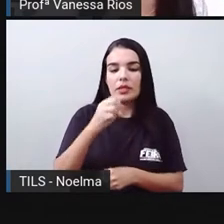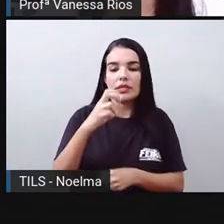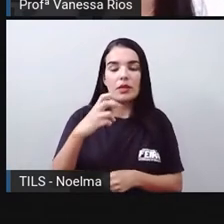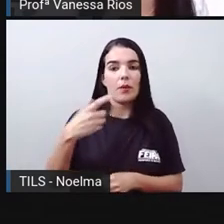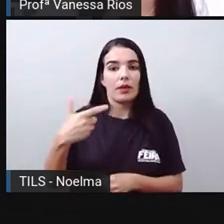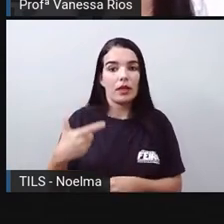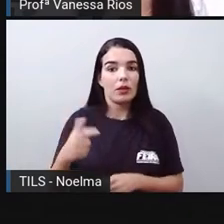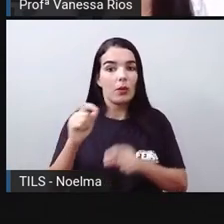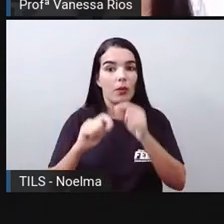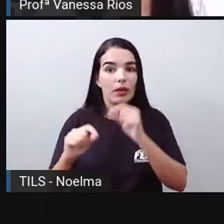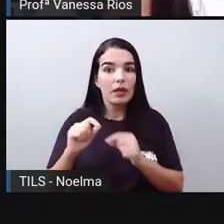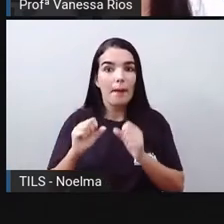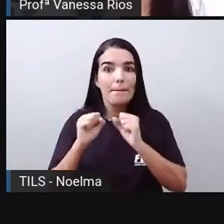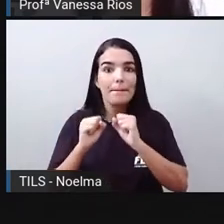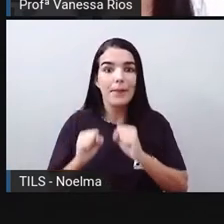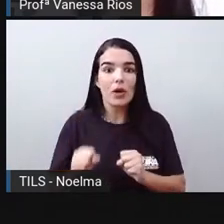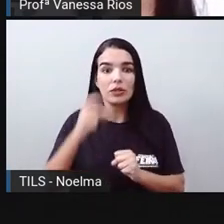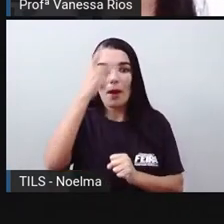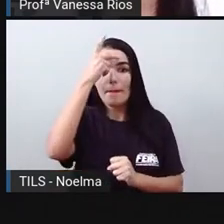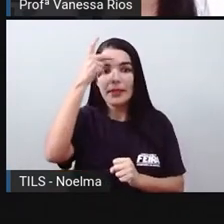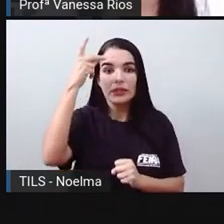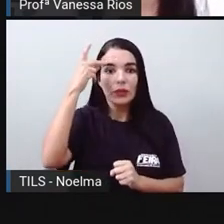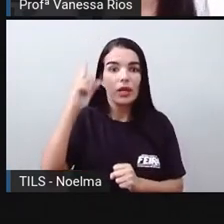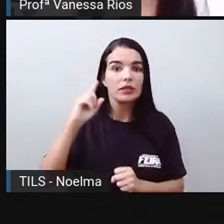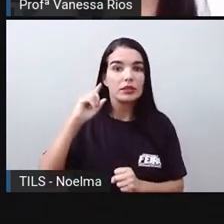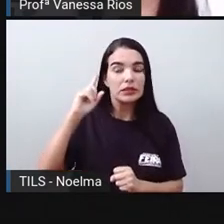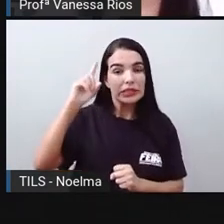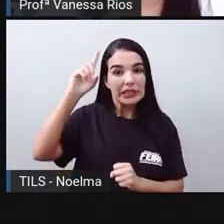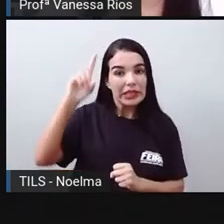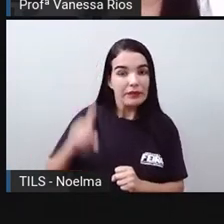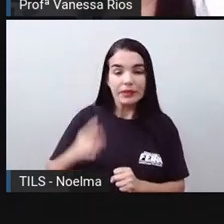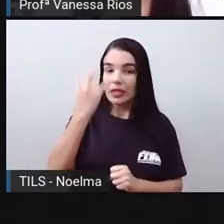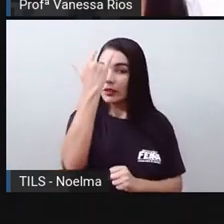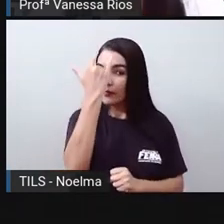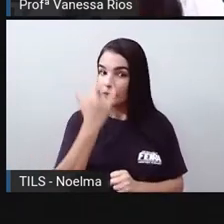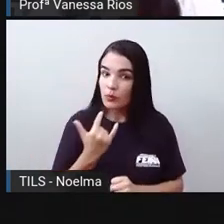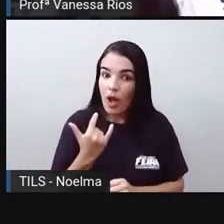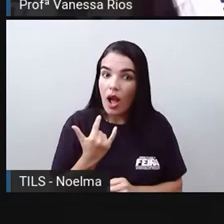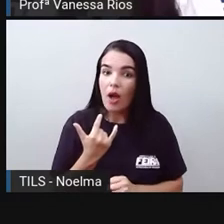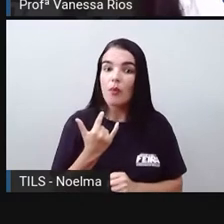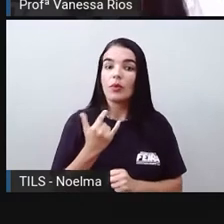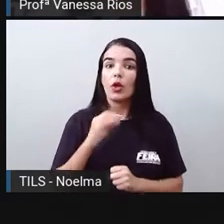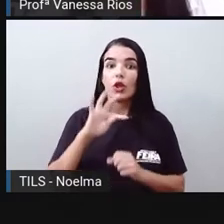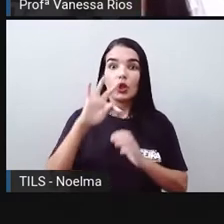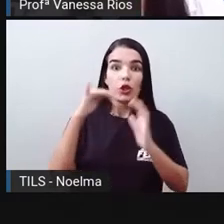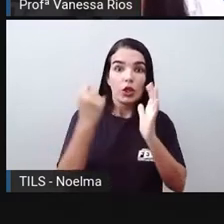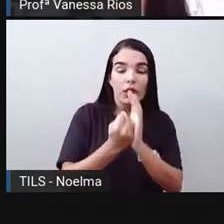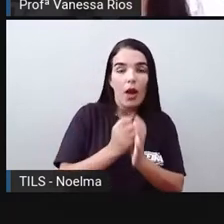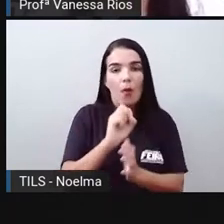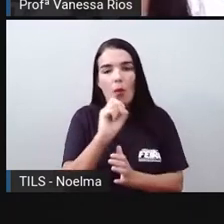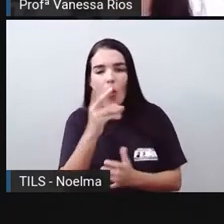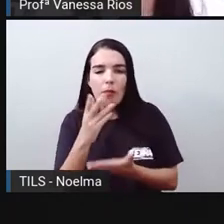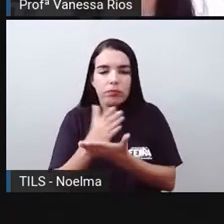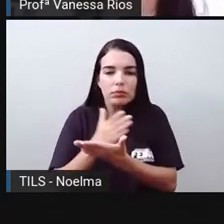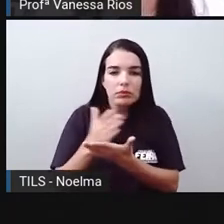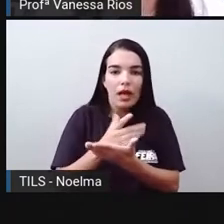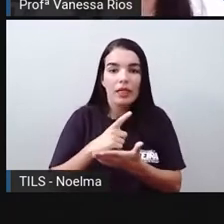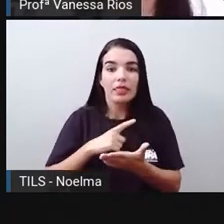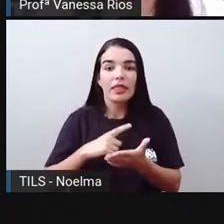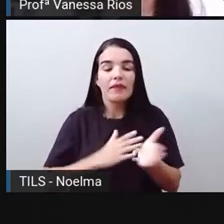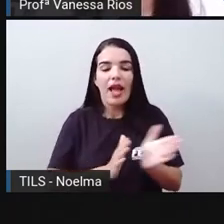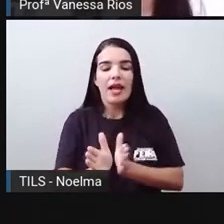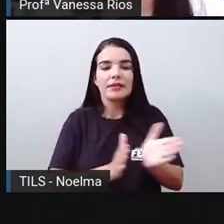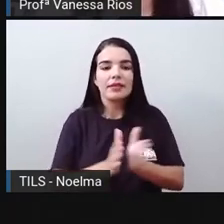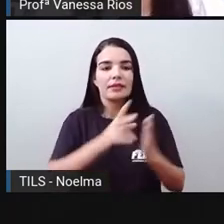1852 para possibilitar que pessoas com deficiência visual parcial ou total tivessem acesso à